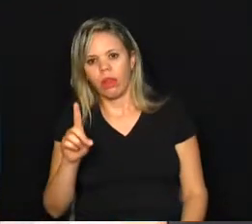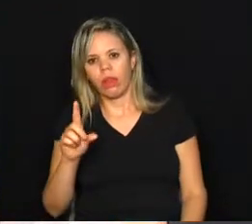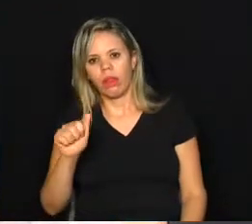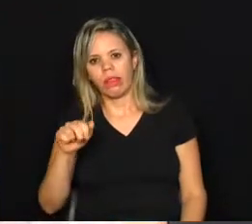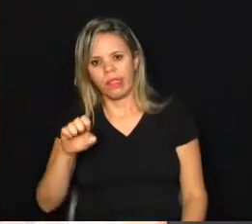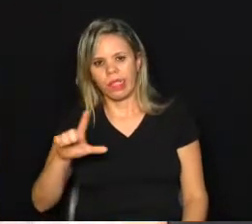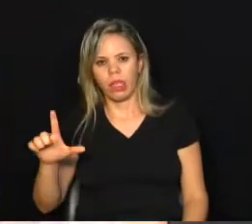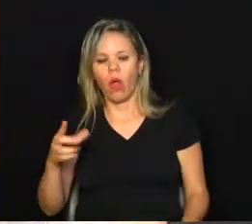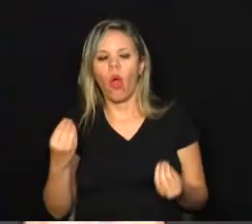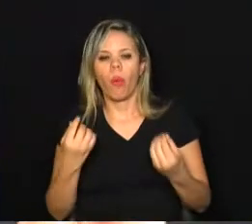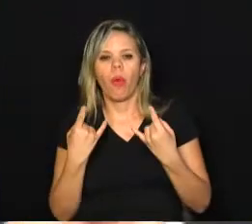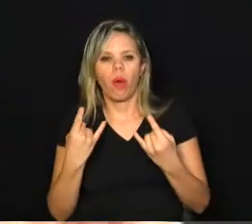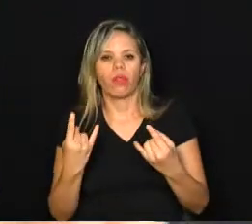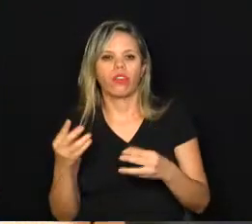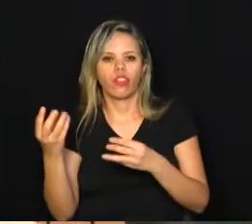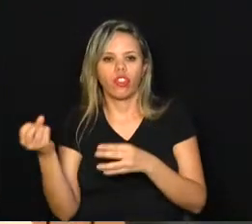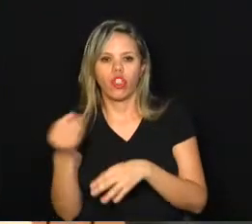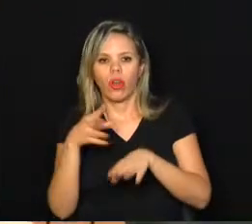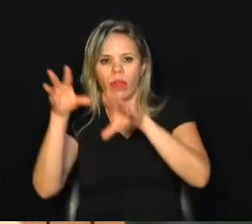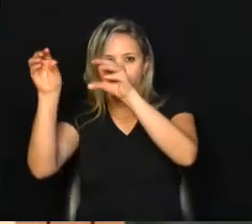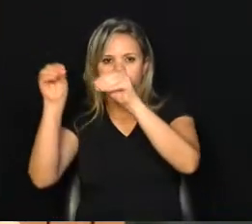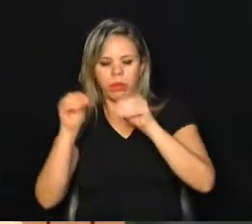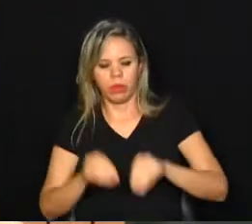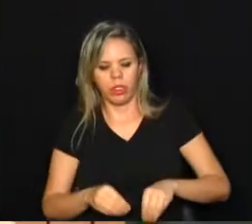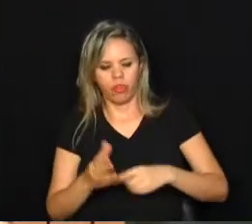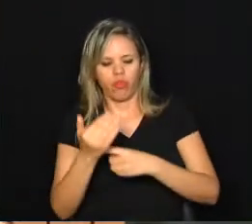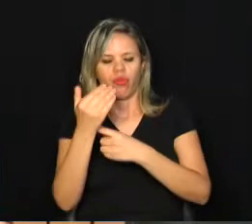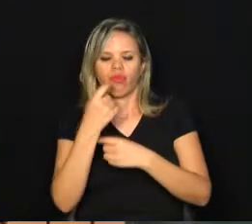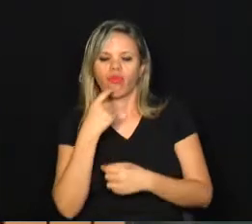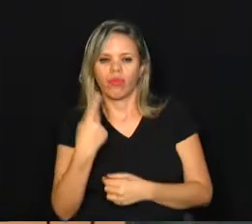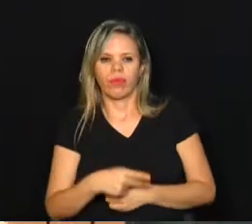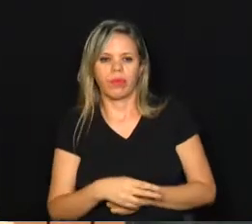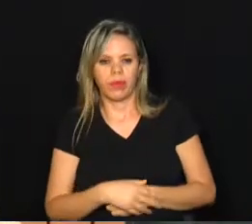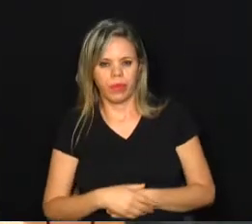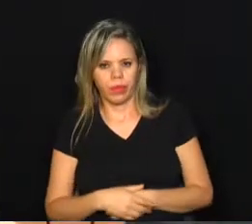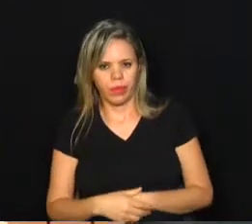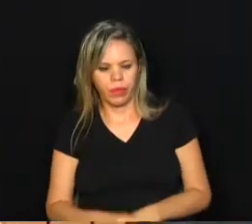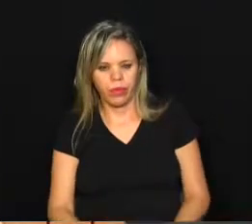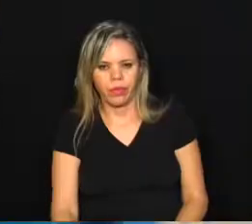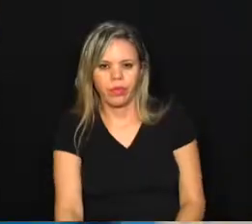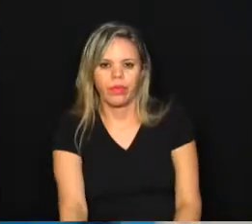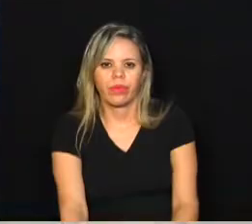Como atrair novas empresas de tecnologia para Campinas?